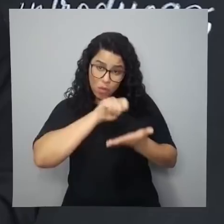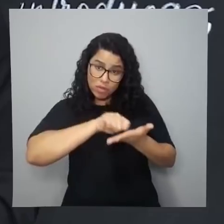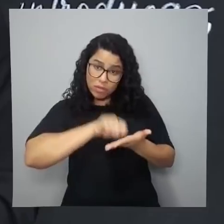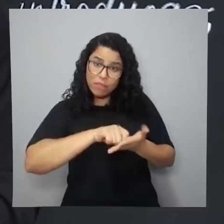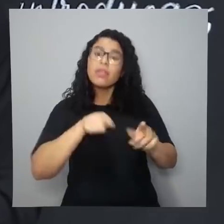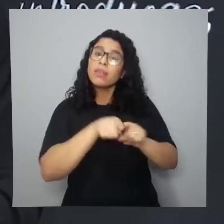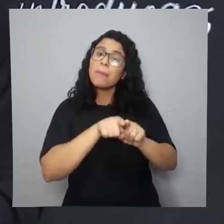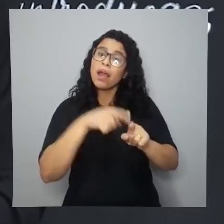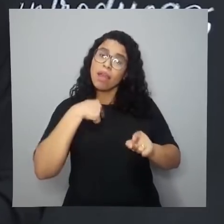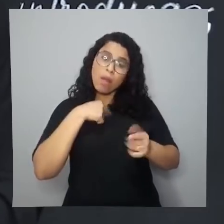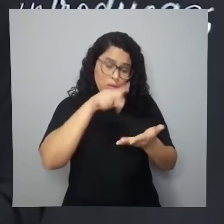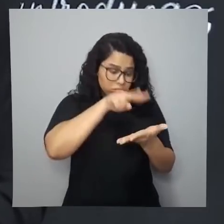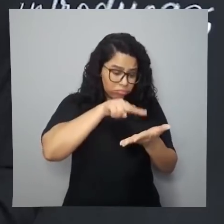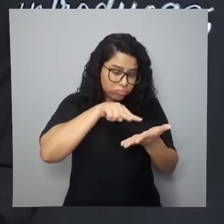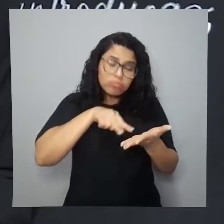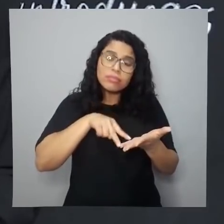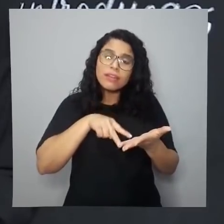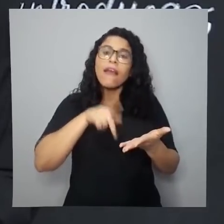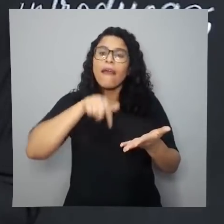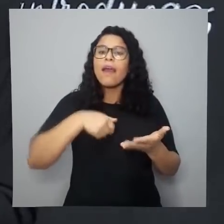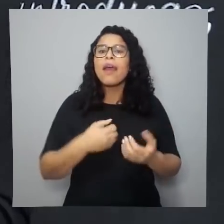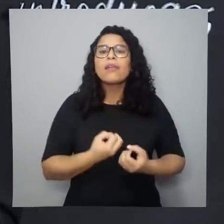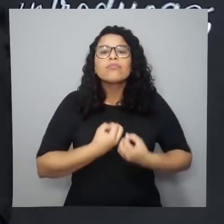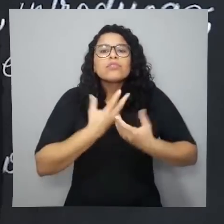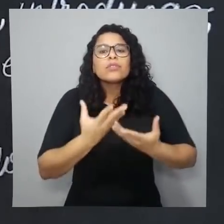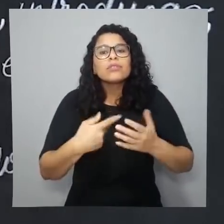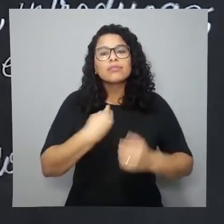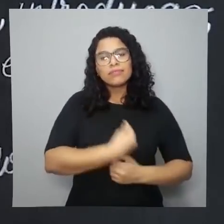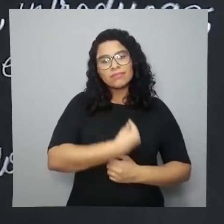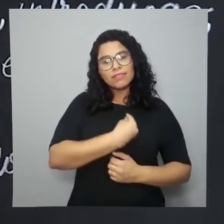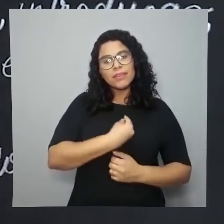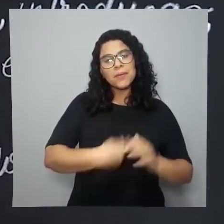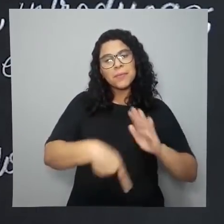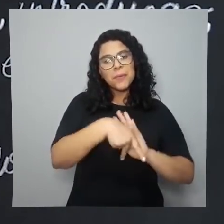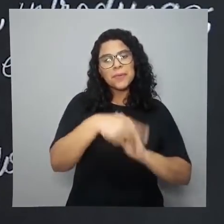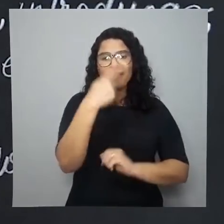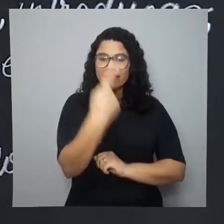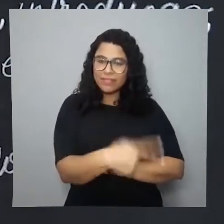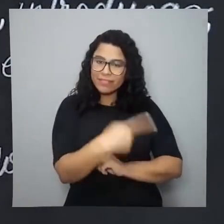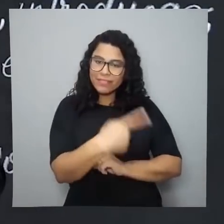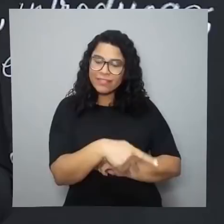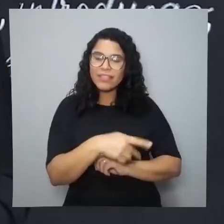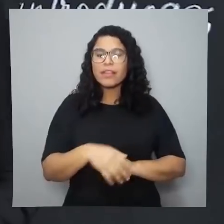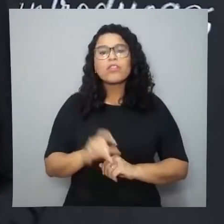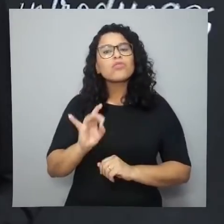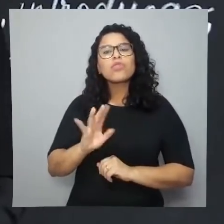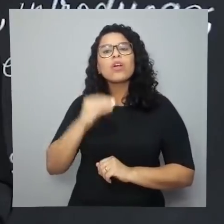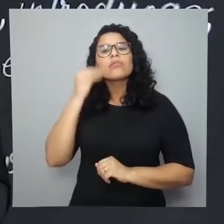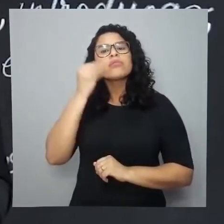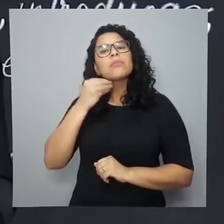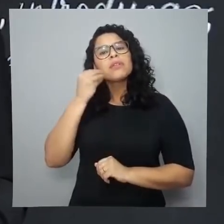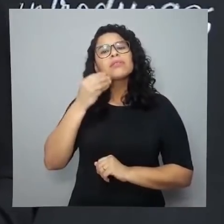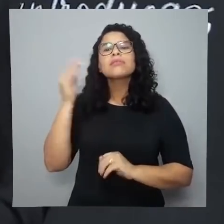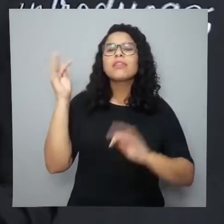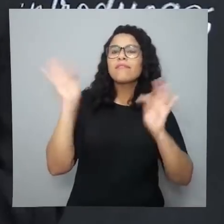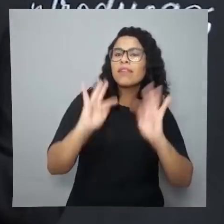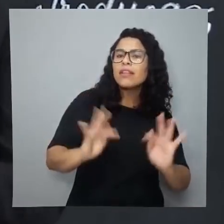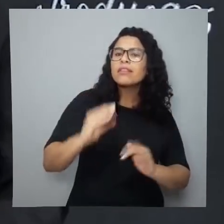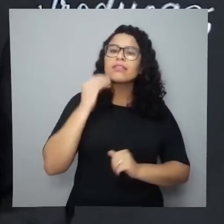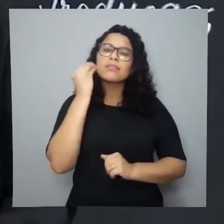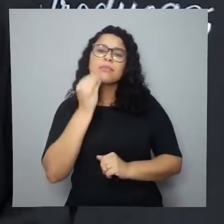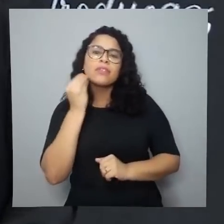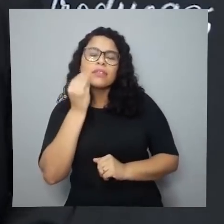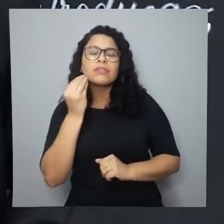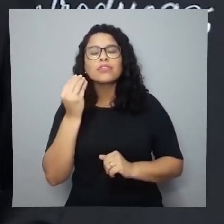pessoa, porque ela é um desabafo, ela é um relato daquilo que a pessoa viveu. Então, entre essas múltiplas vivências, além de desabafos, tem experiências felizes, tem